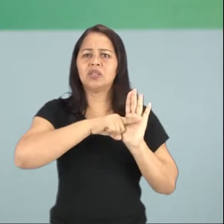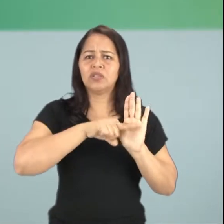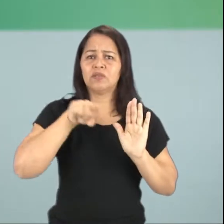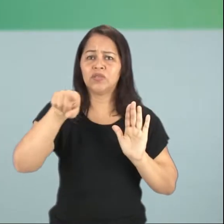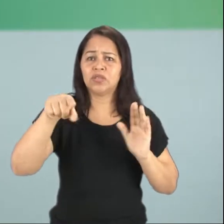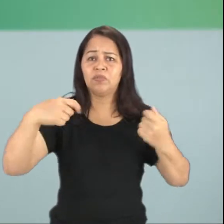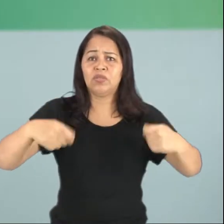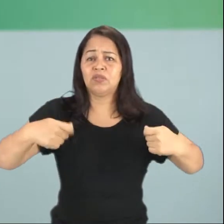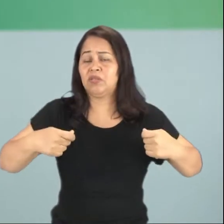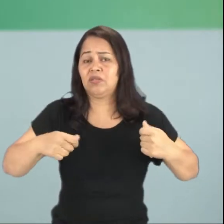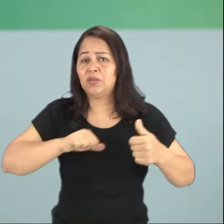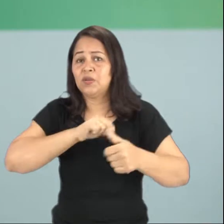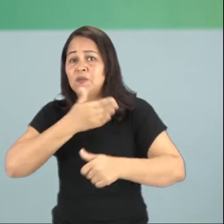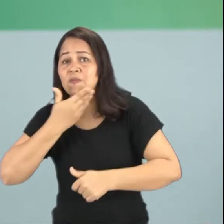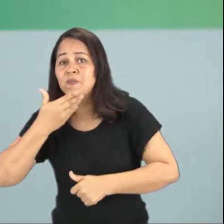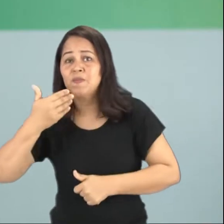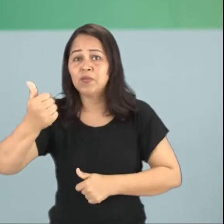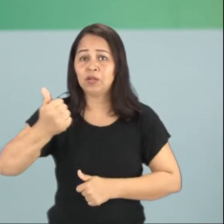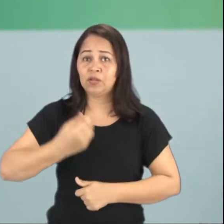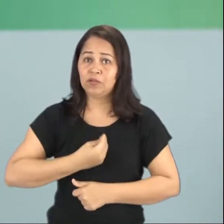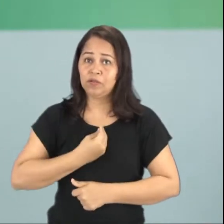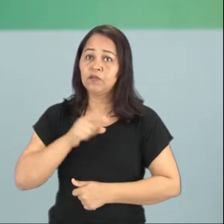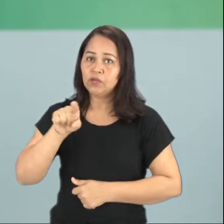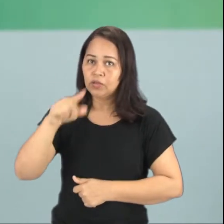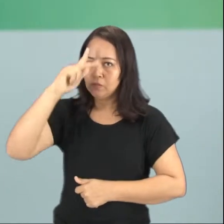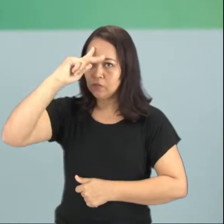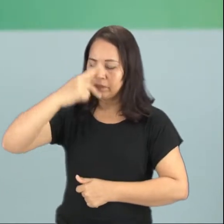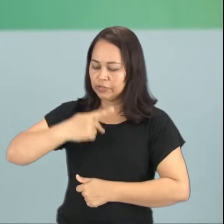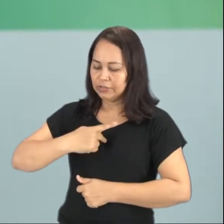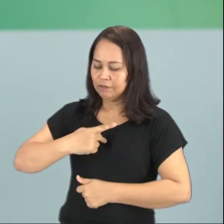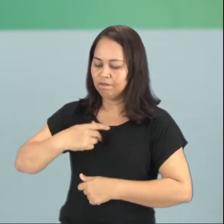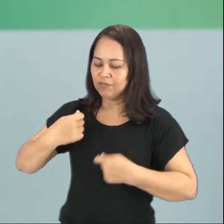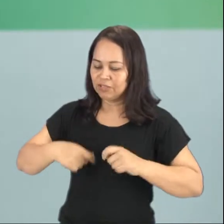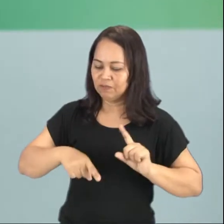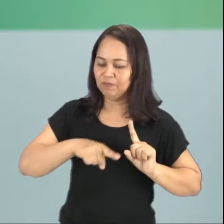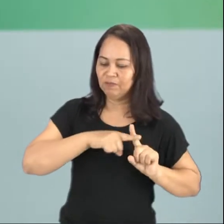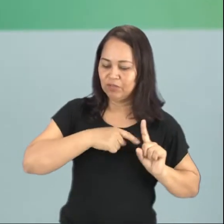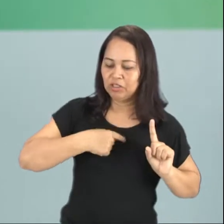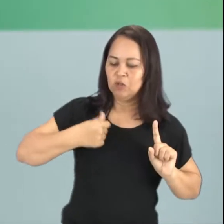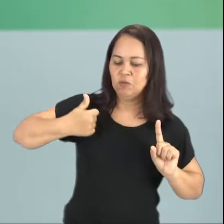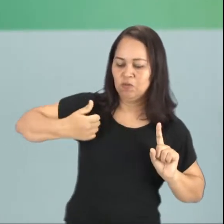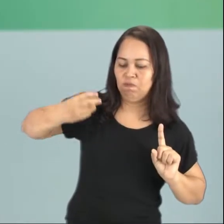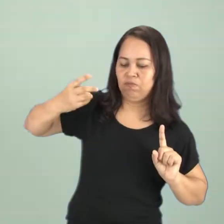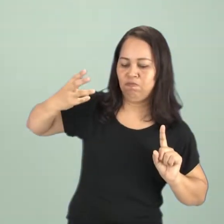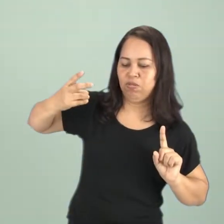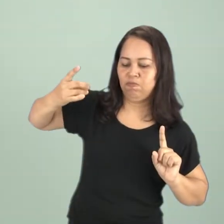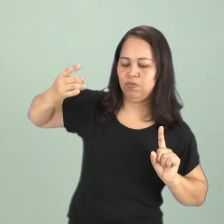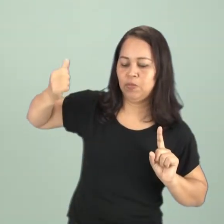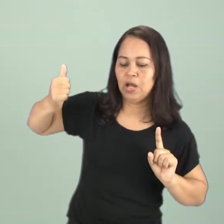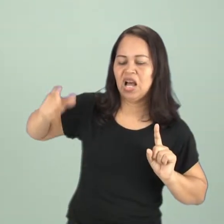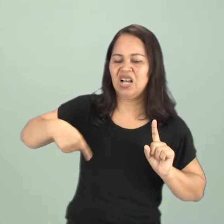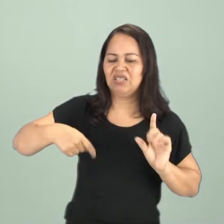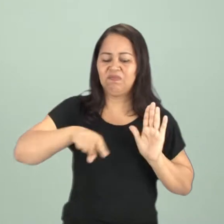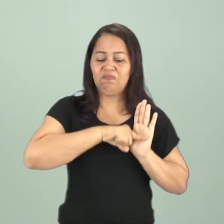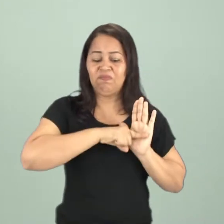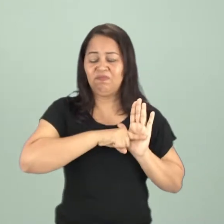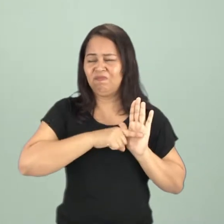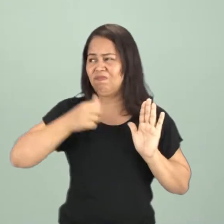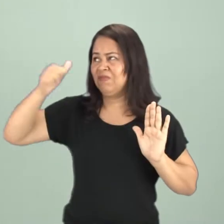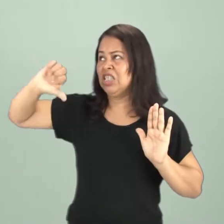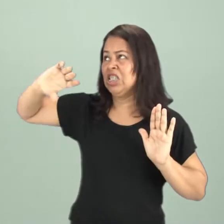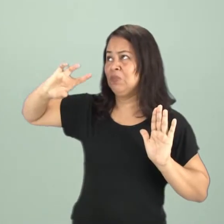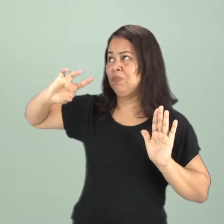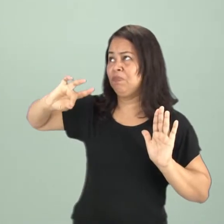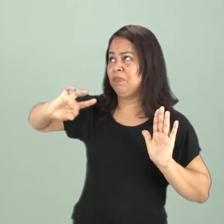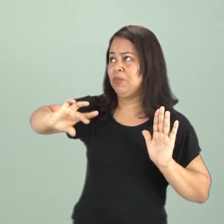melhorar? Como eu havia falado, você precisa ser honesto com você mesmo. Muitas vezes nós temos dificuldade para reconhecer quem nós somos